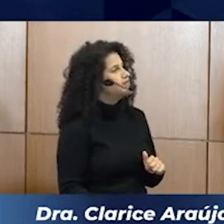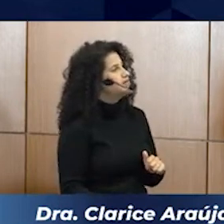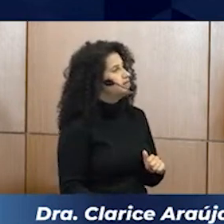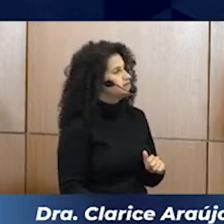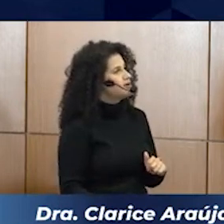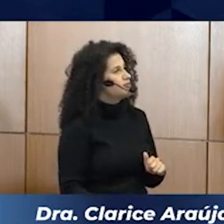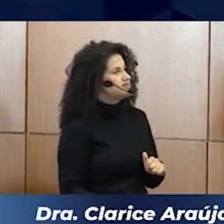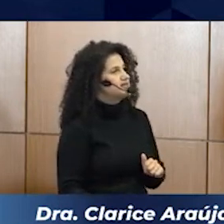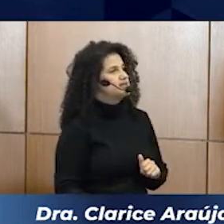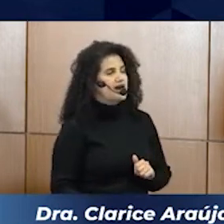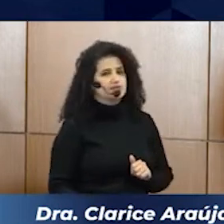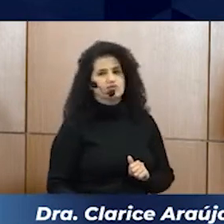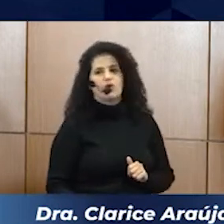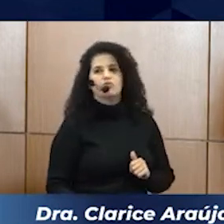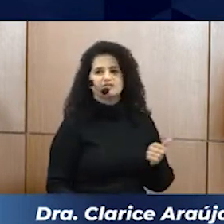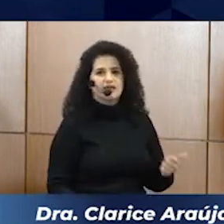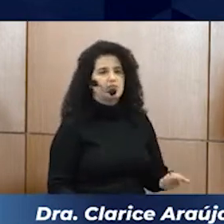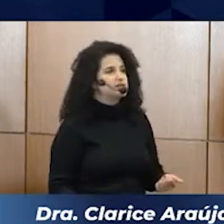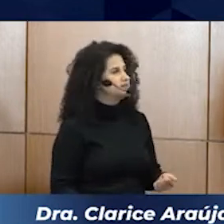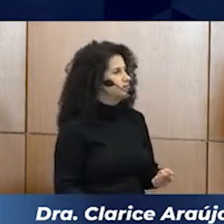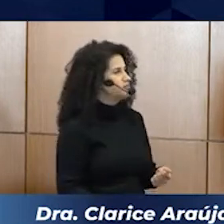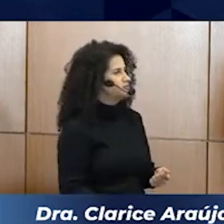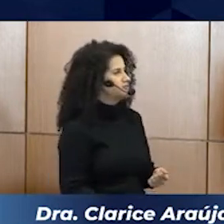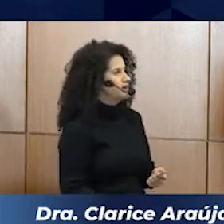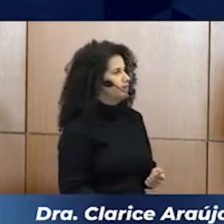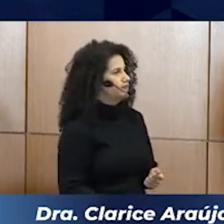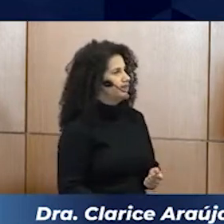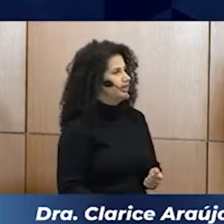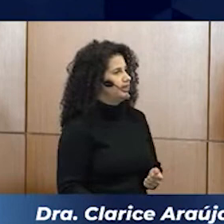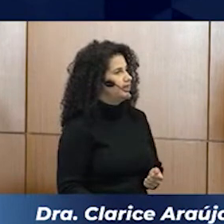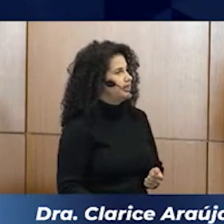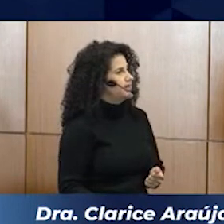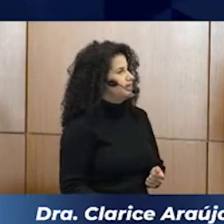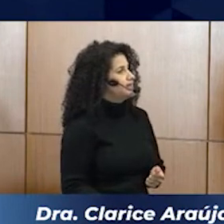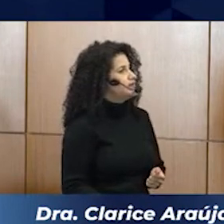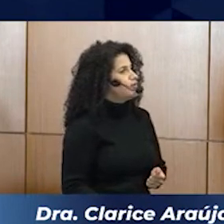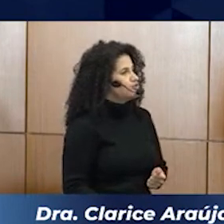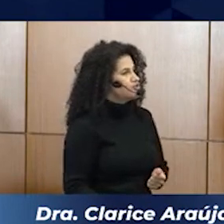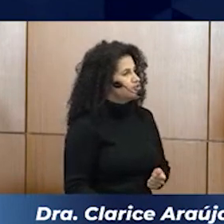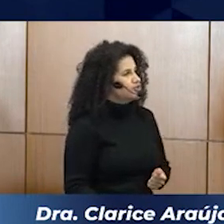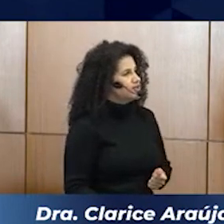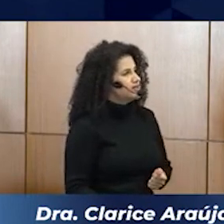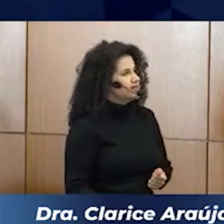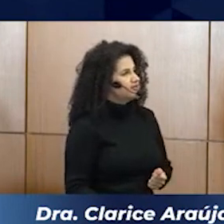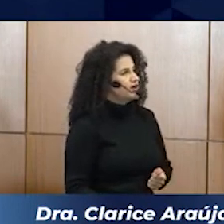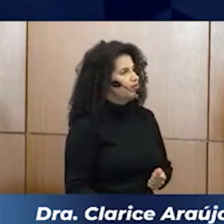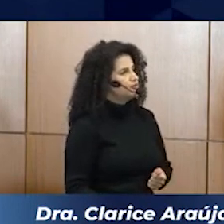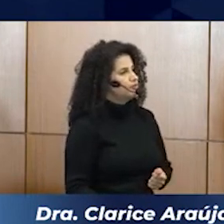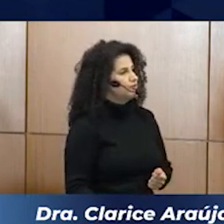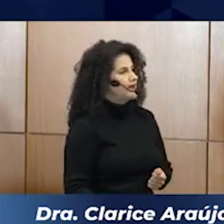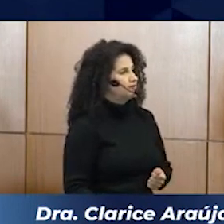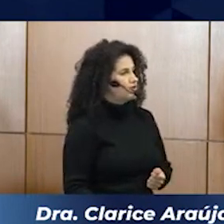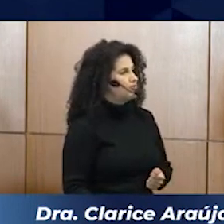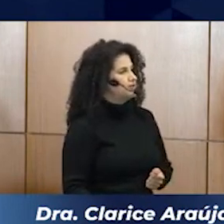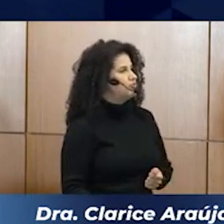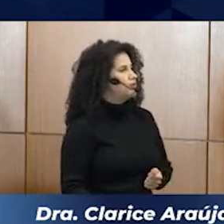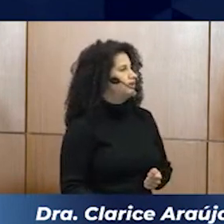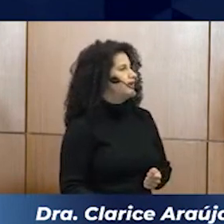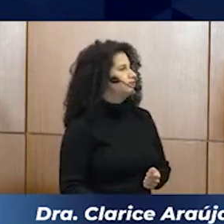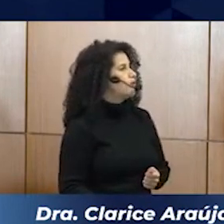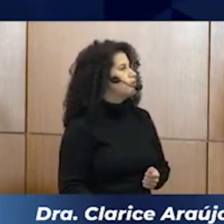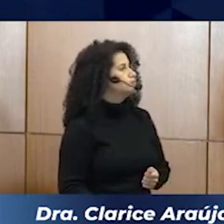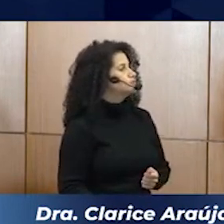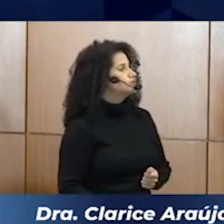ocupacional, que estão mais alinhados com algumas demandas da profissão. Né? E, hoje em dia, né, de acordo com Tomley